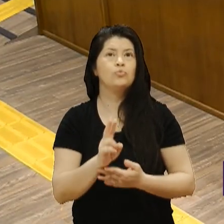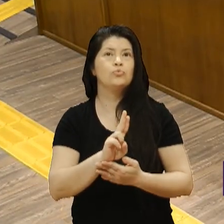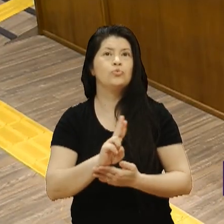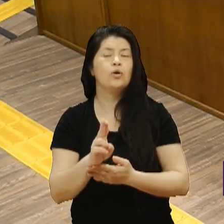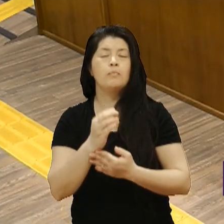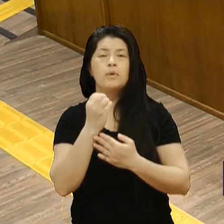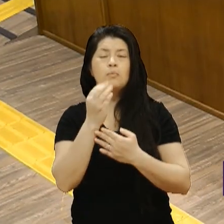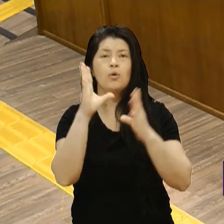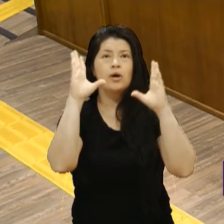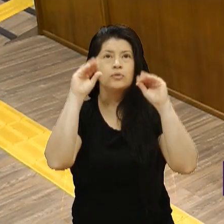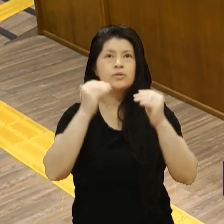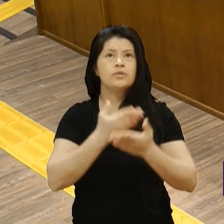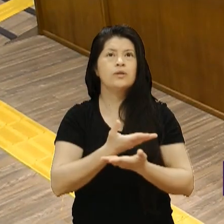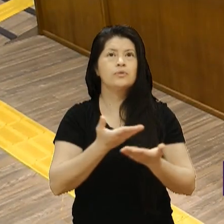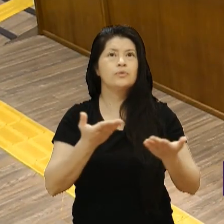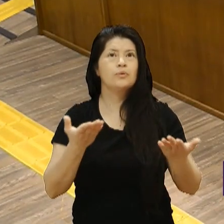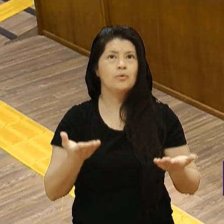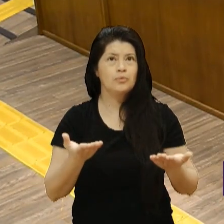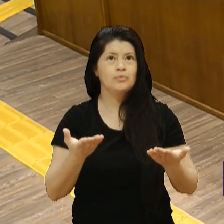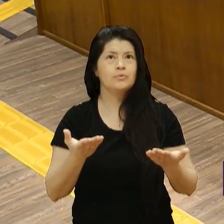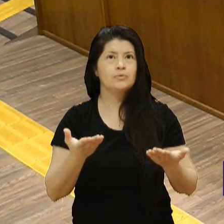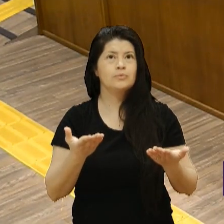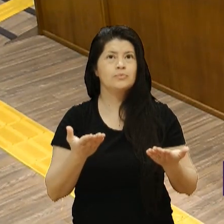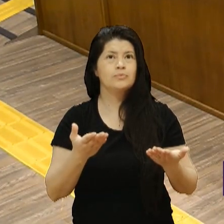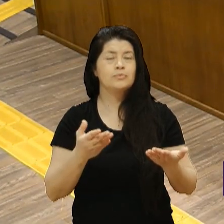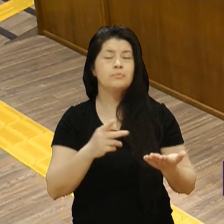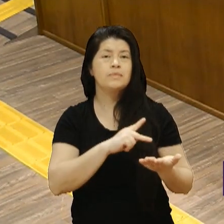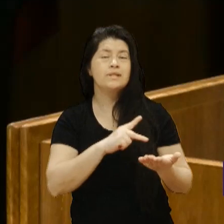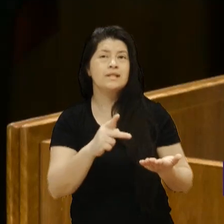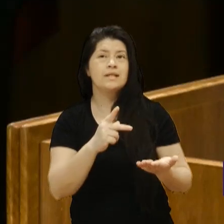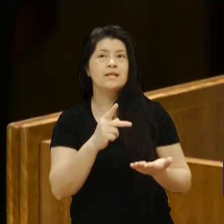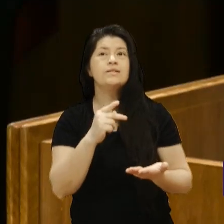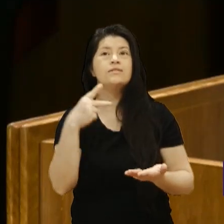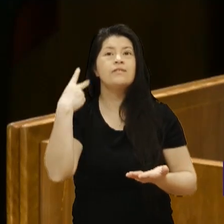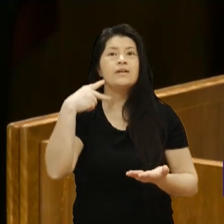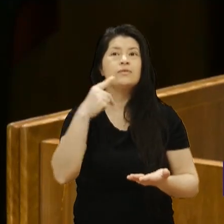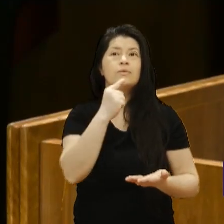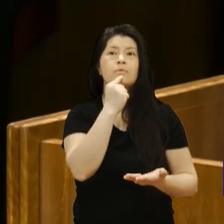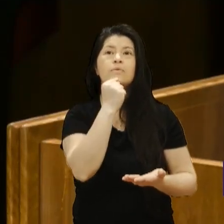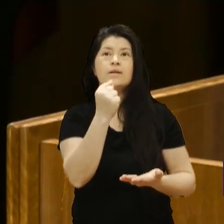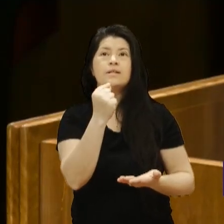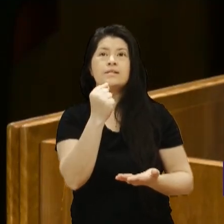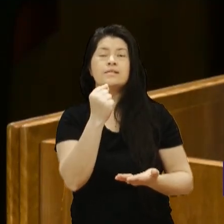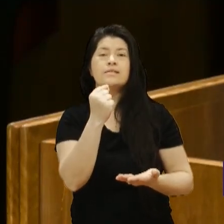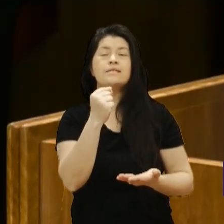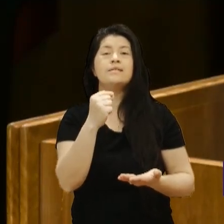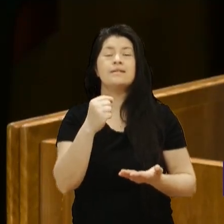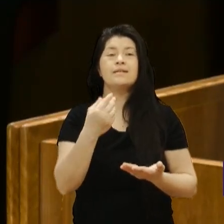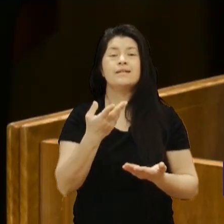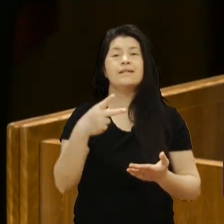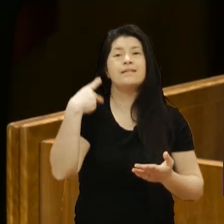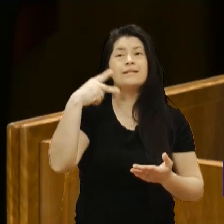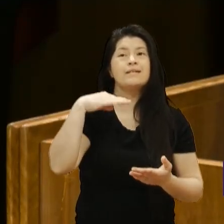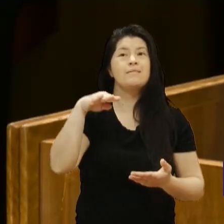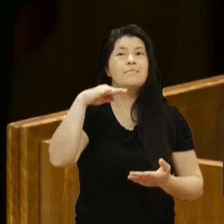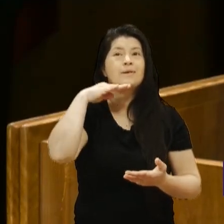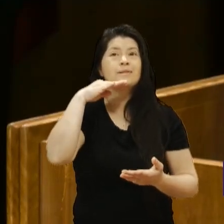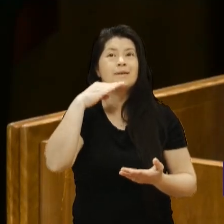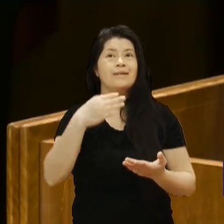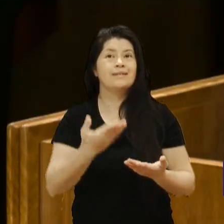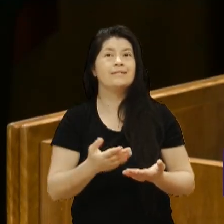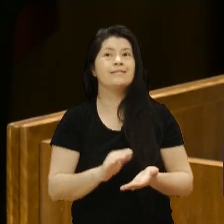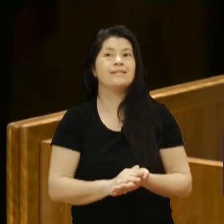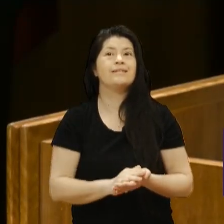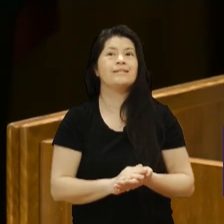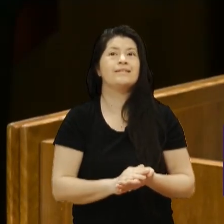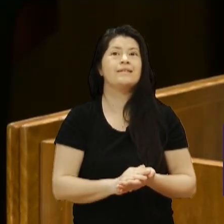Boa noite. Muito obrigado, presidente João Wes. Bortola, acertaste aí em cheio